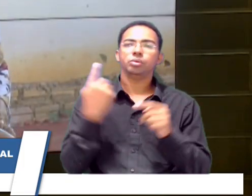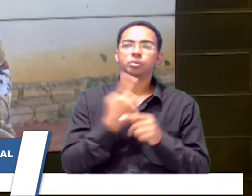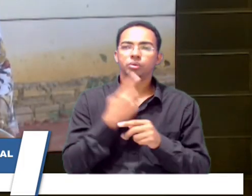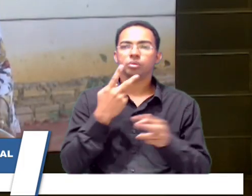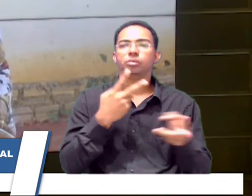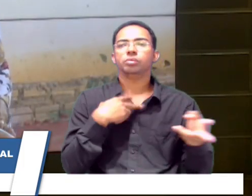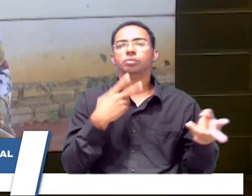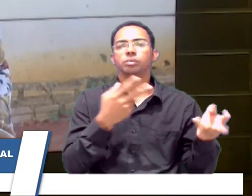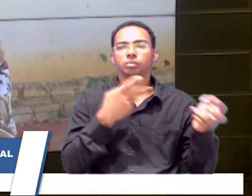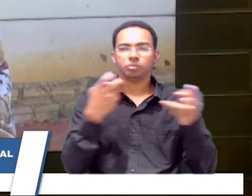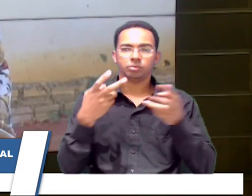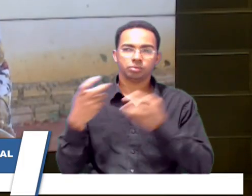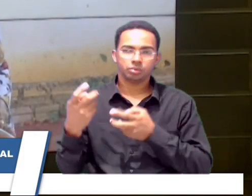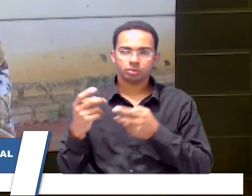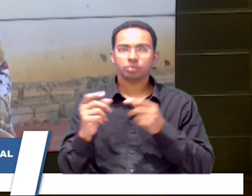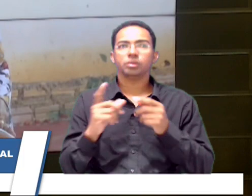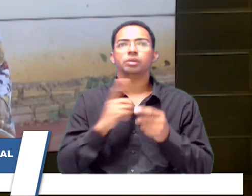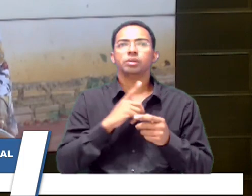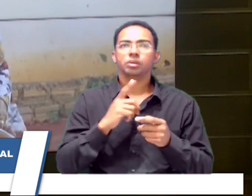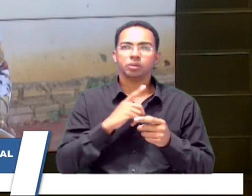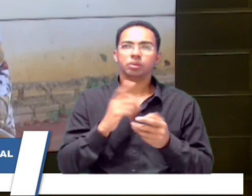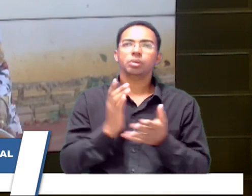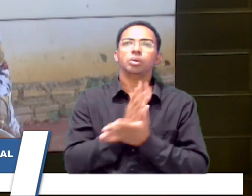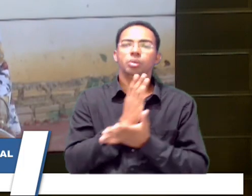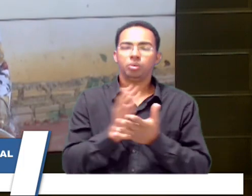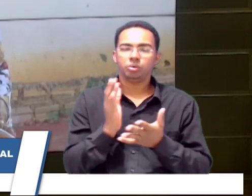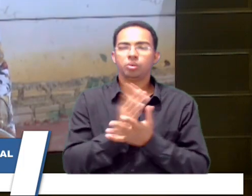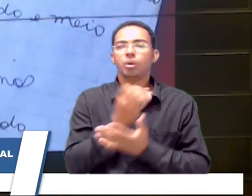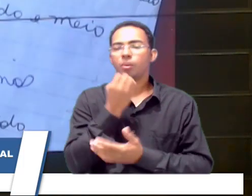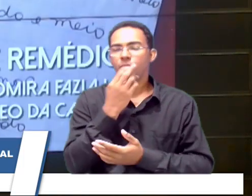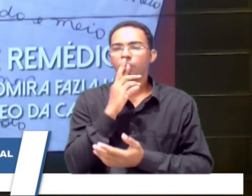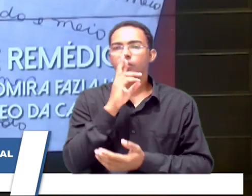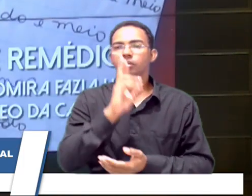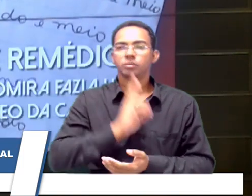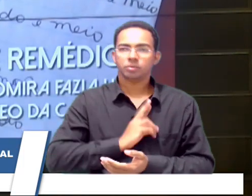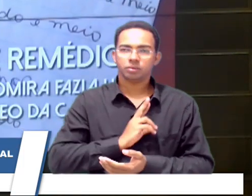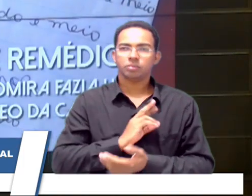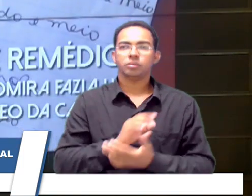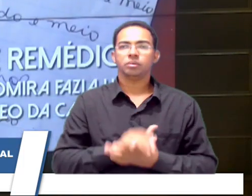observado que tem tido um bom resultado.